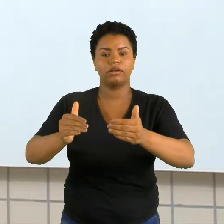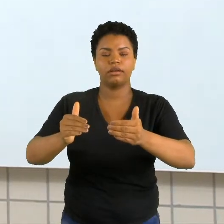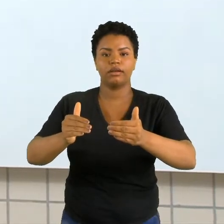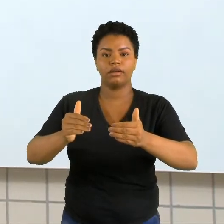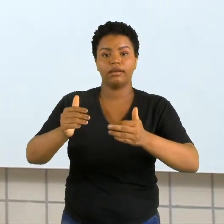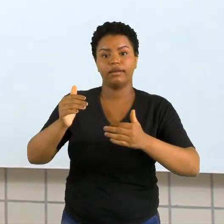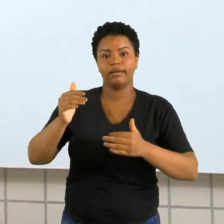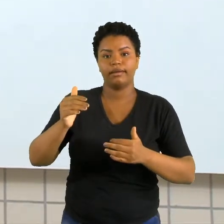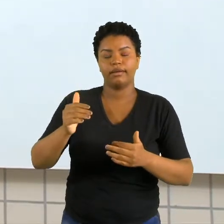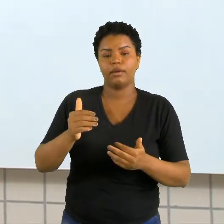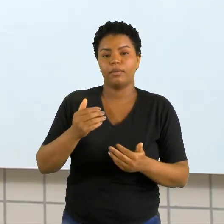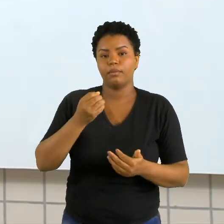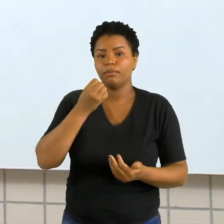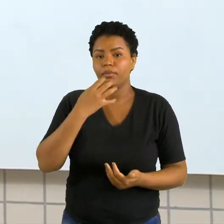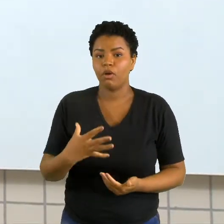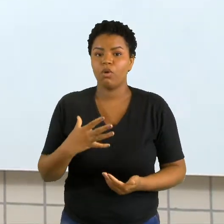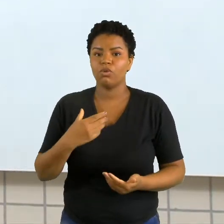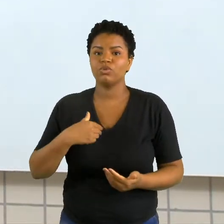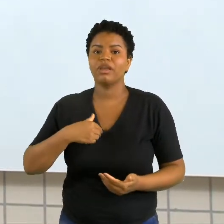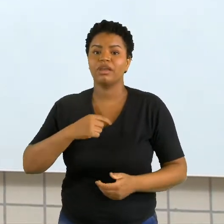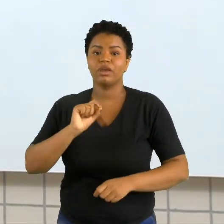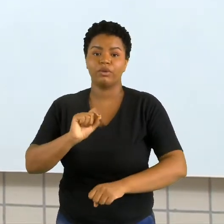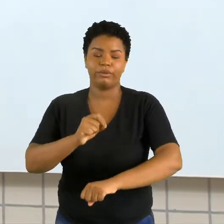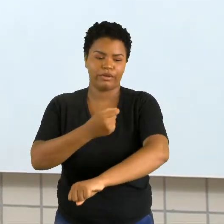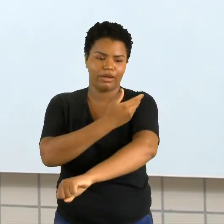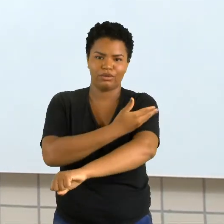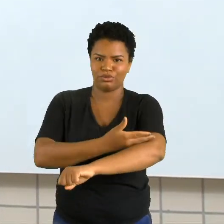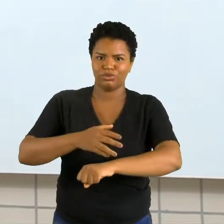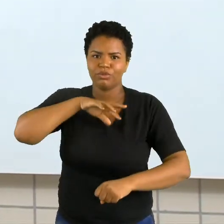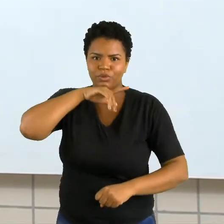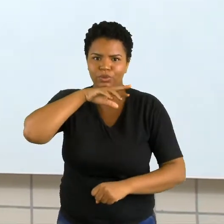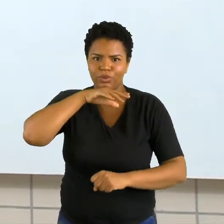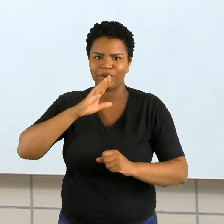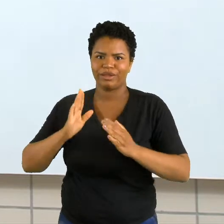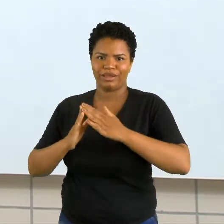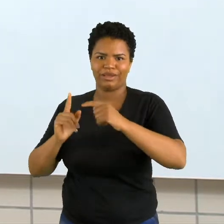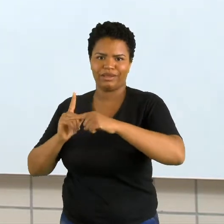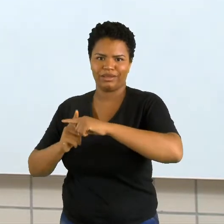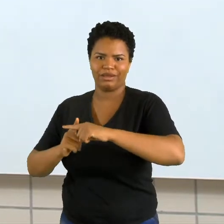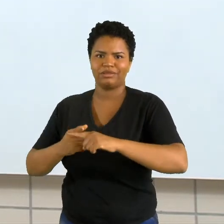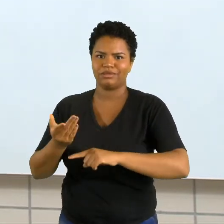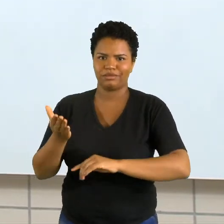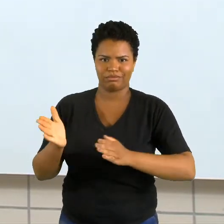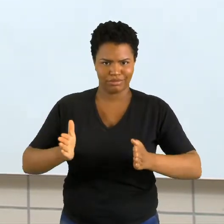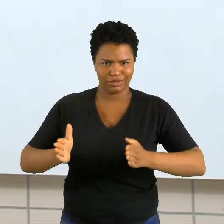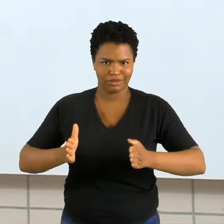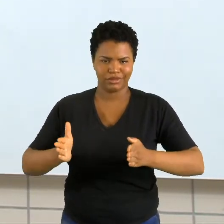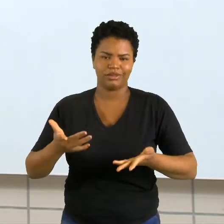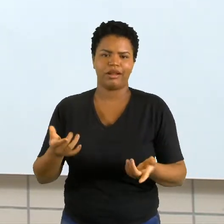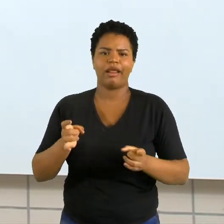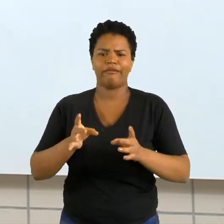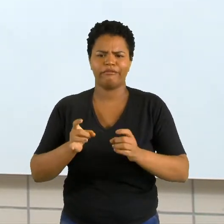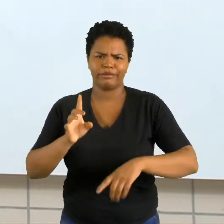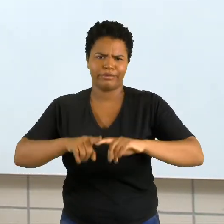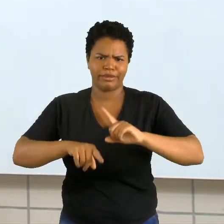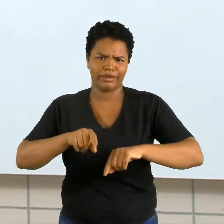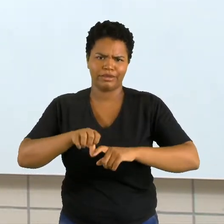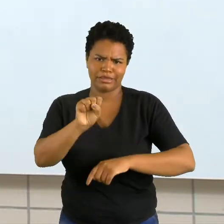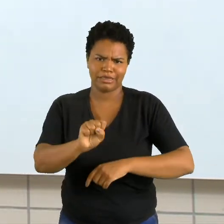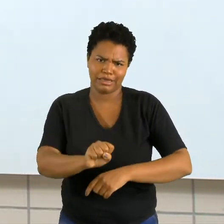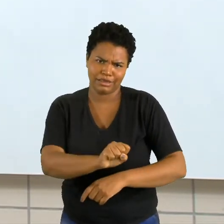da igreja daquele período. A venda de indulgências, que é a venda do perdão, a venda de relíquias sagradas, a igreja vendia objetos tidos